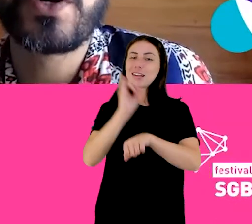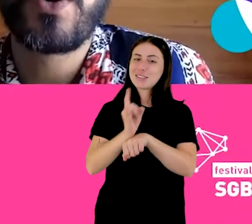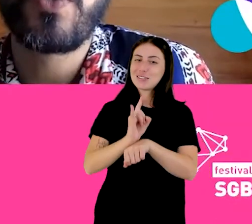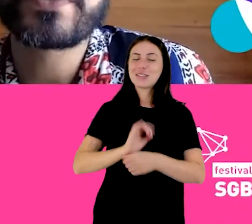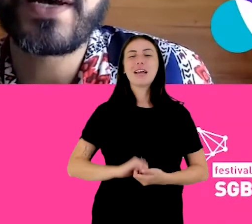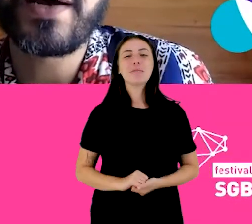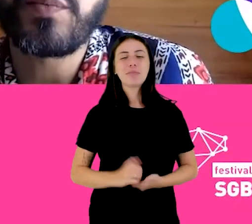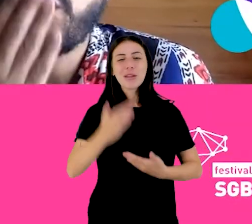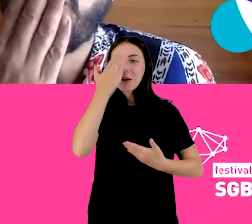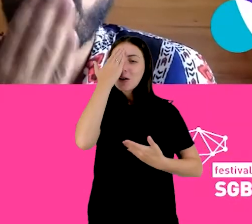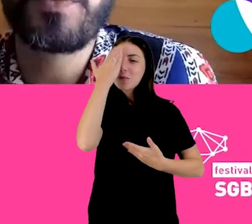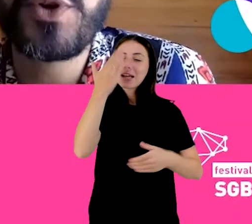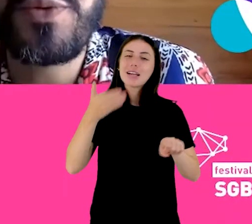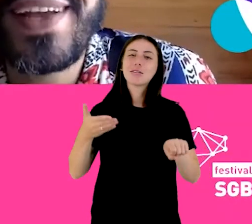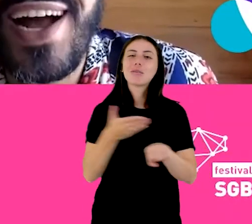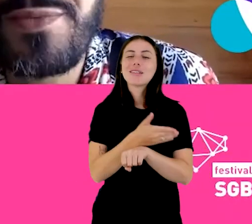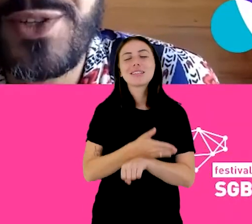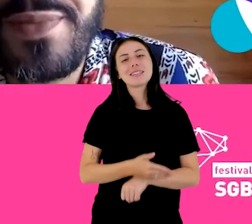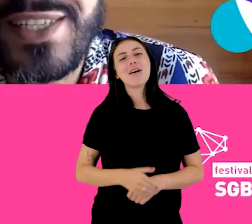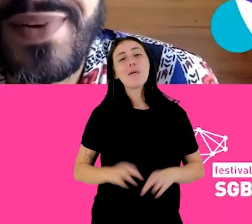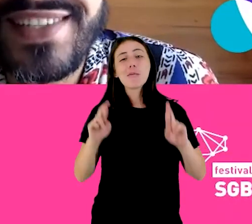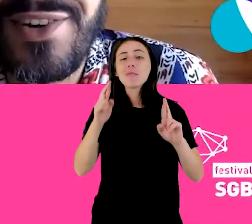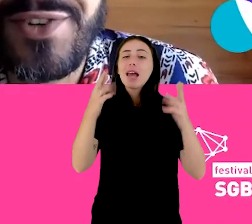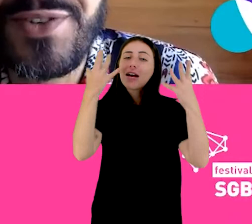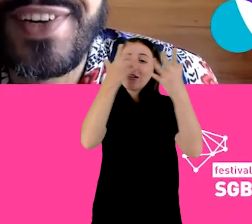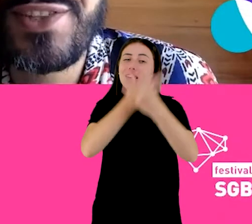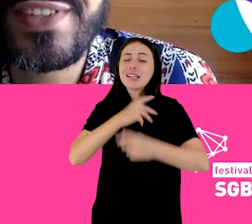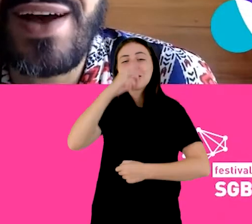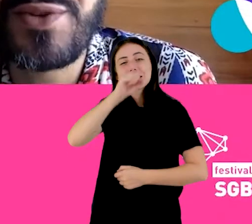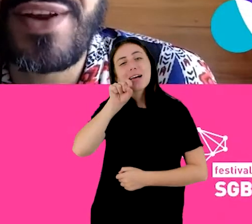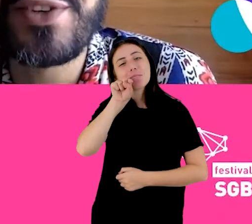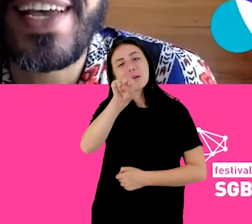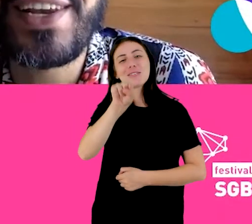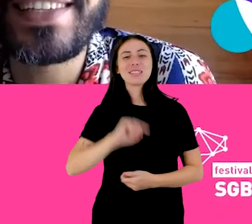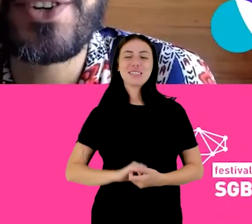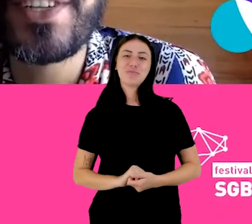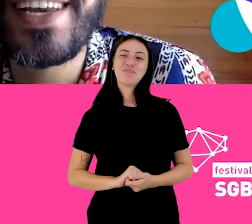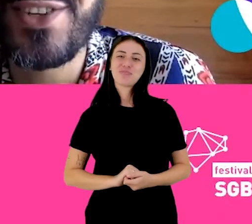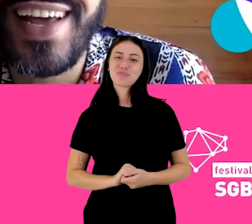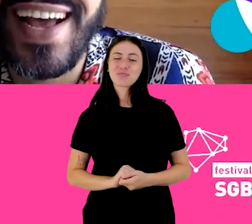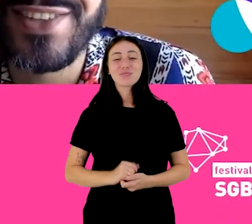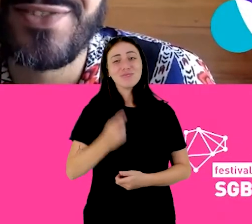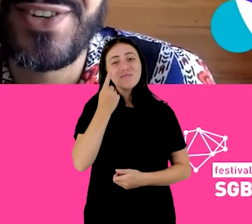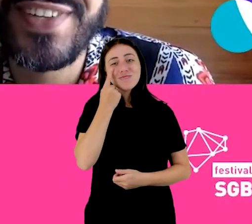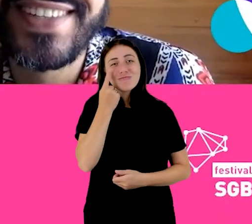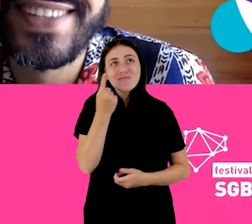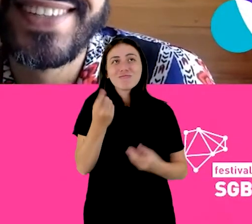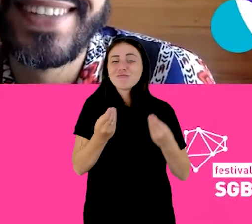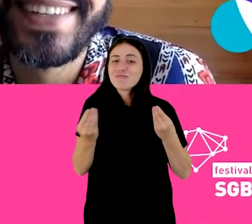impacto. Rosana, muito obrigado pela sua participação, viu? Lindo sábado para você aí nesse Rio de Janeiro ensolarado,